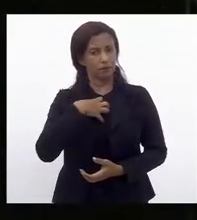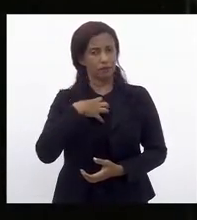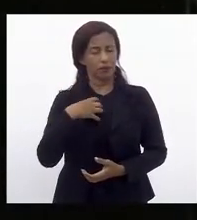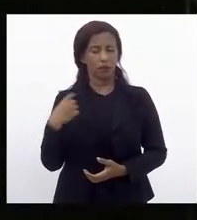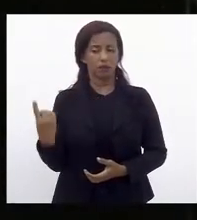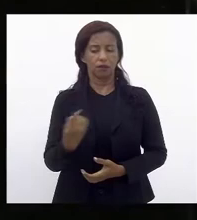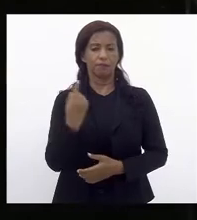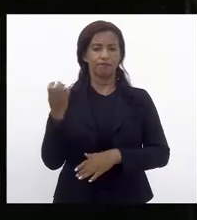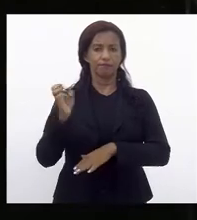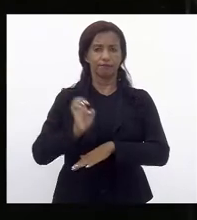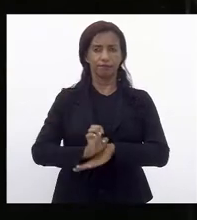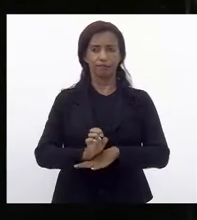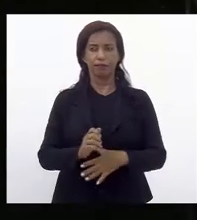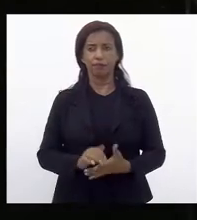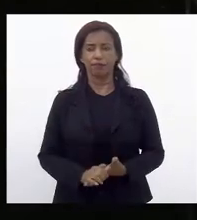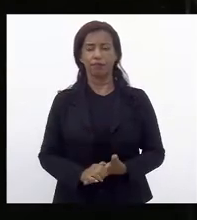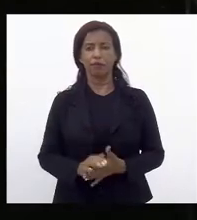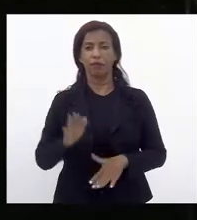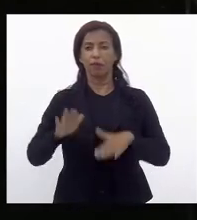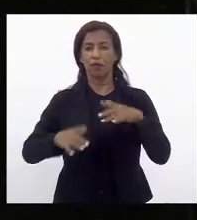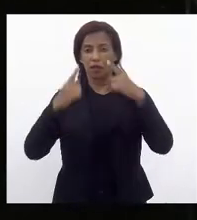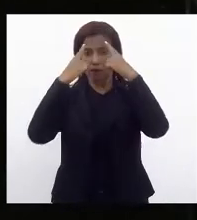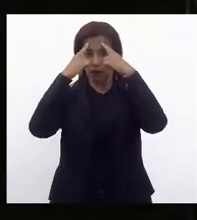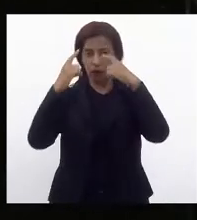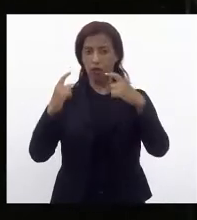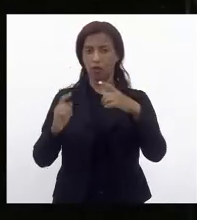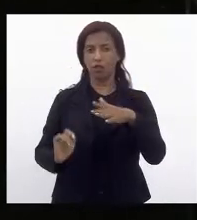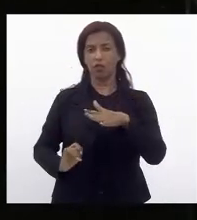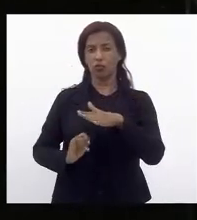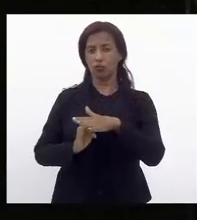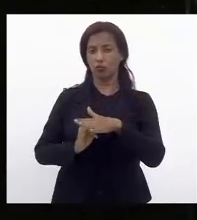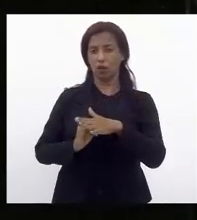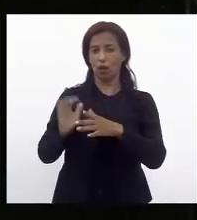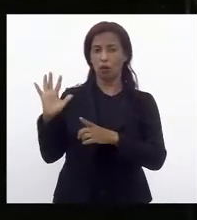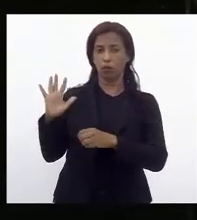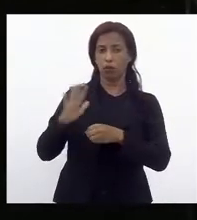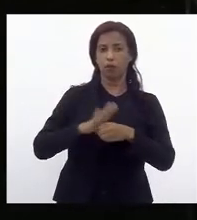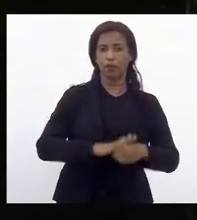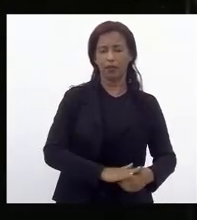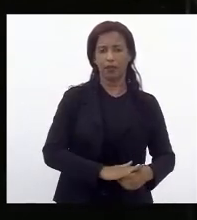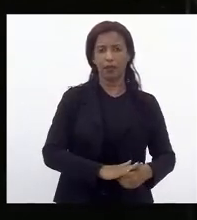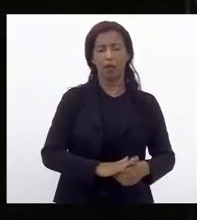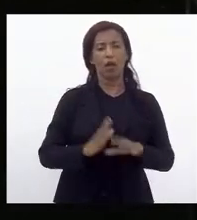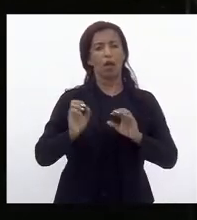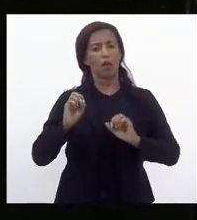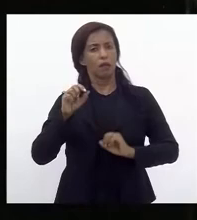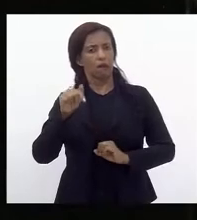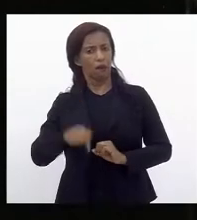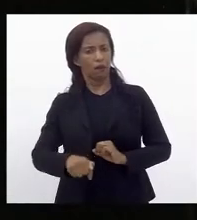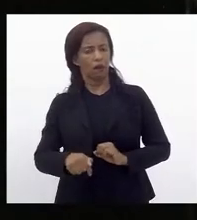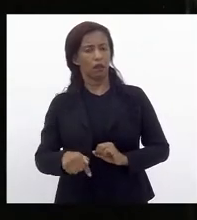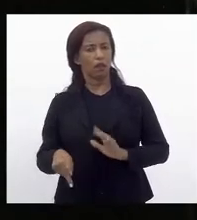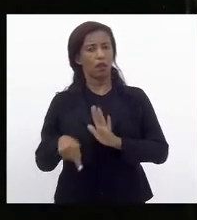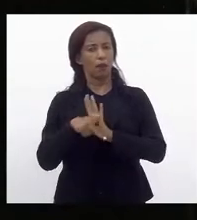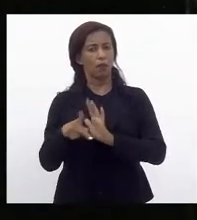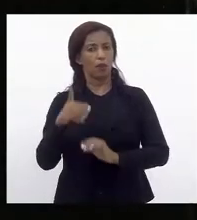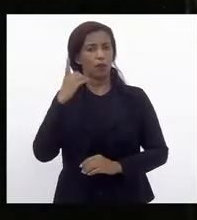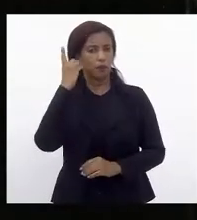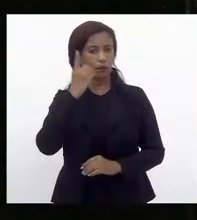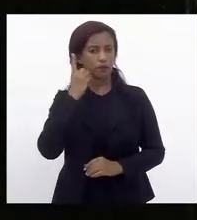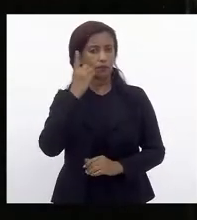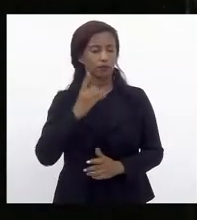nosso Estado. Seja violência institucional, e que aqui a própria